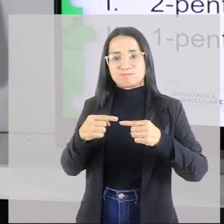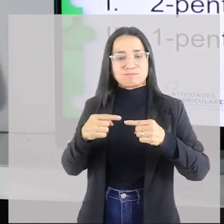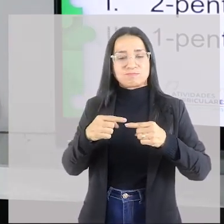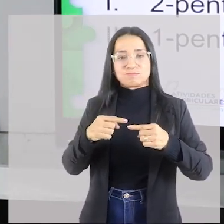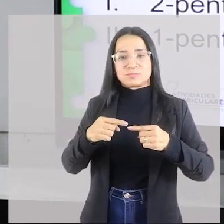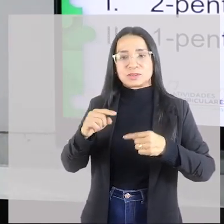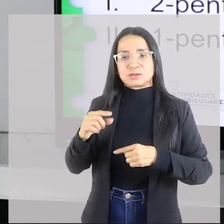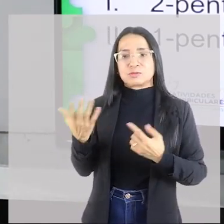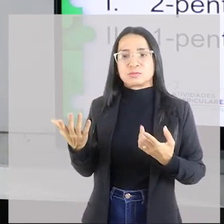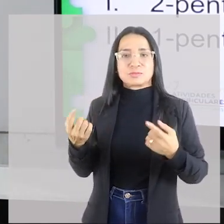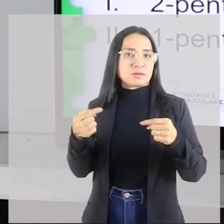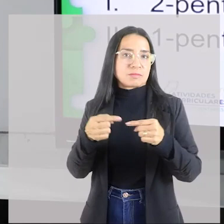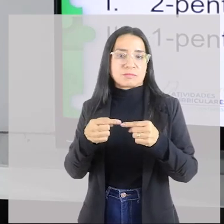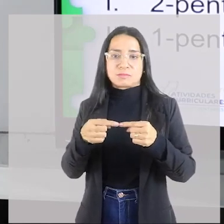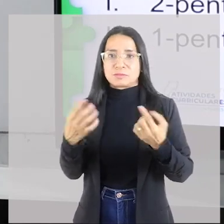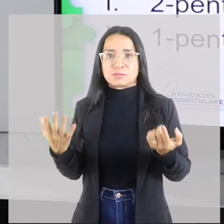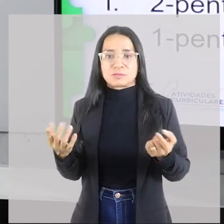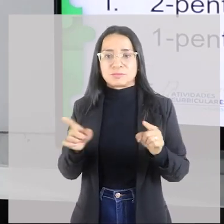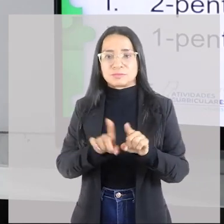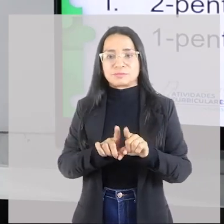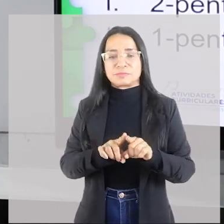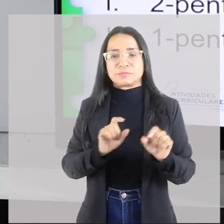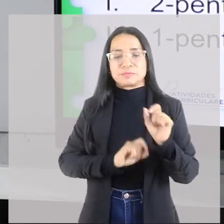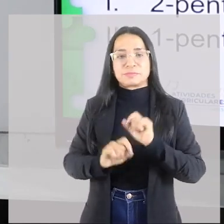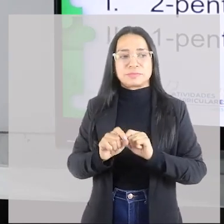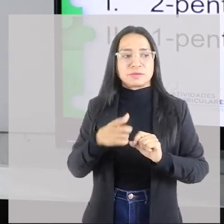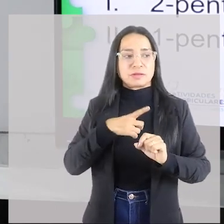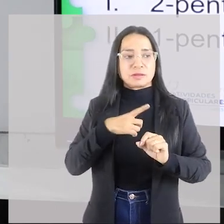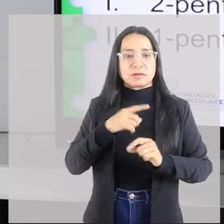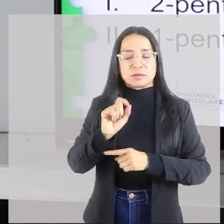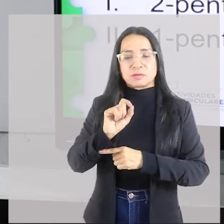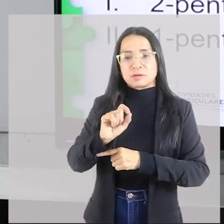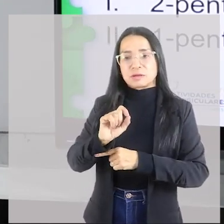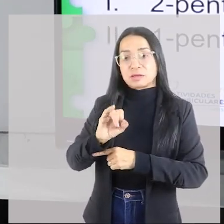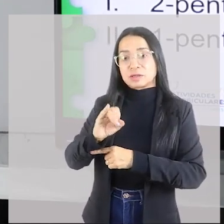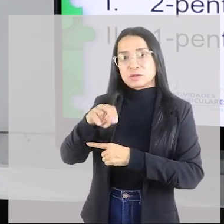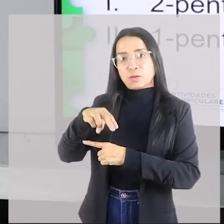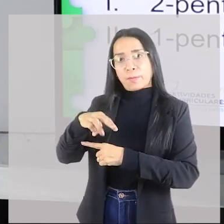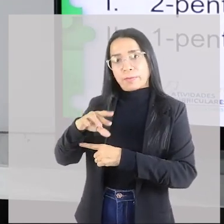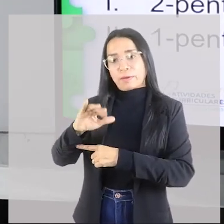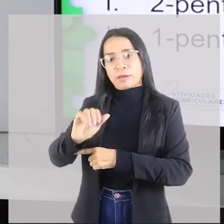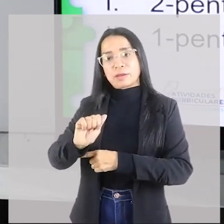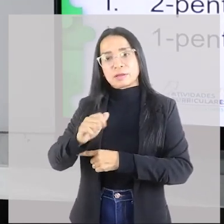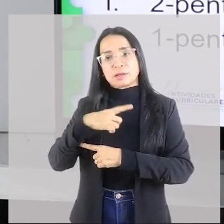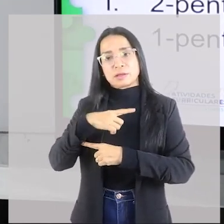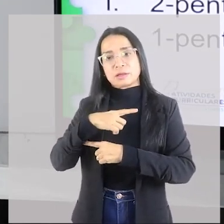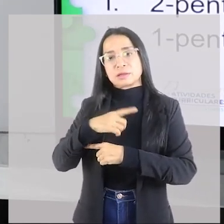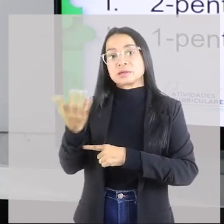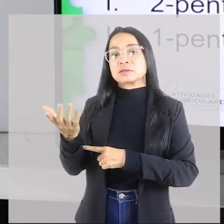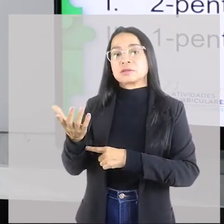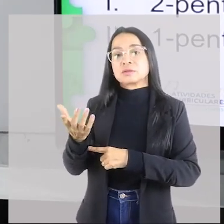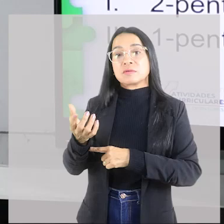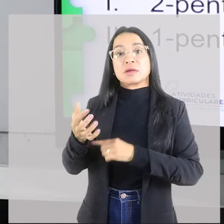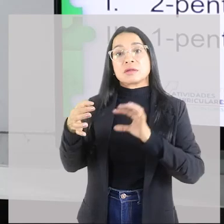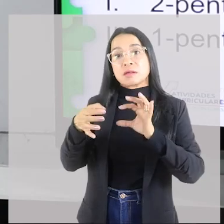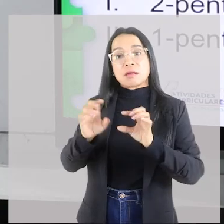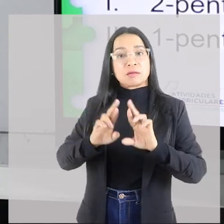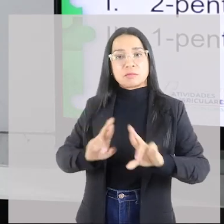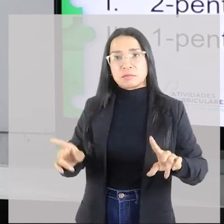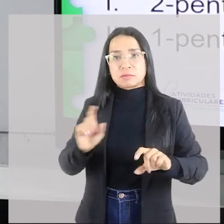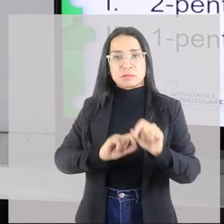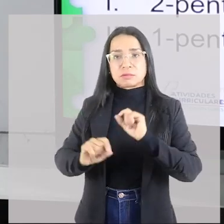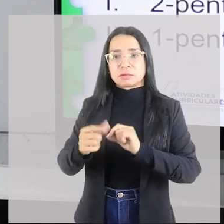tem hidrogênio e hidrogênio, não rola. Eu só teria isomeria geométrica se eu tivesse ligantes diferentes ali, eu não tenho. Tá?